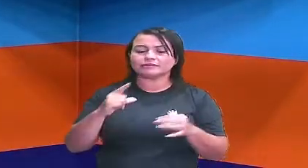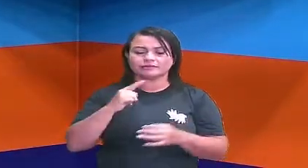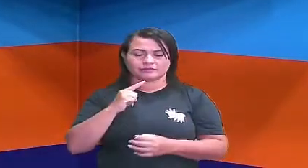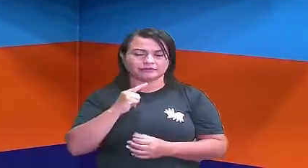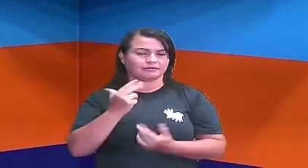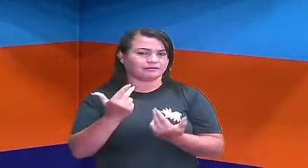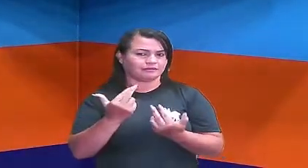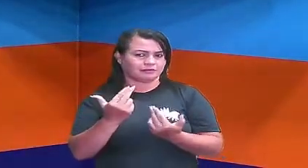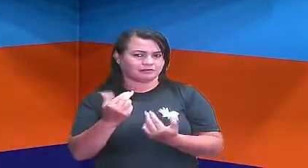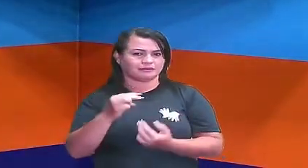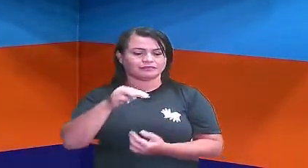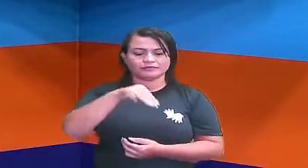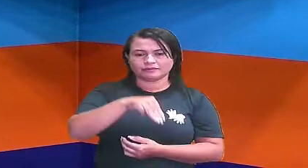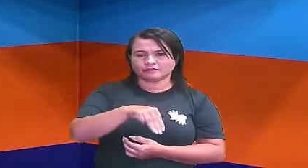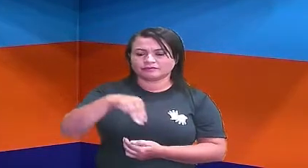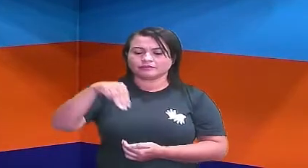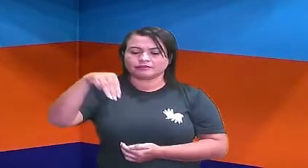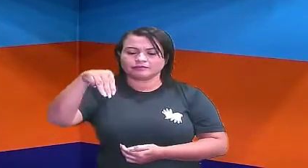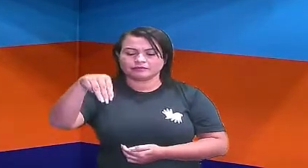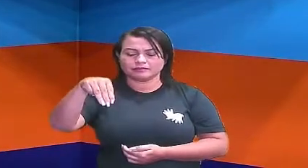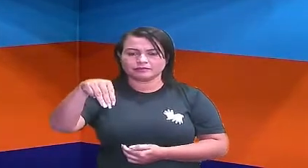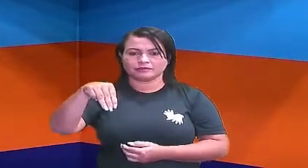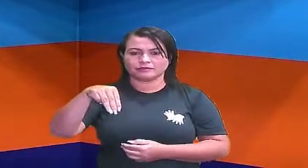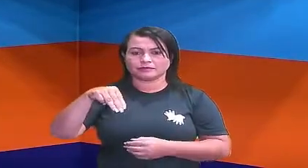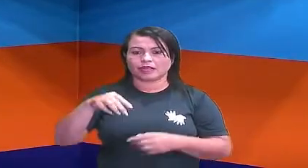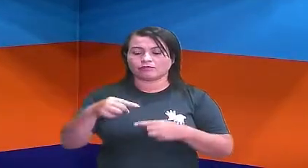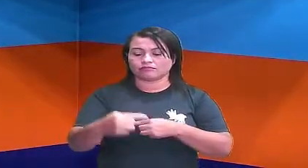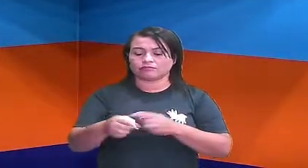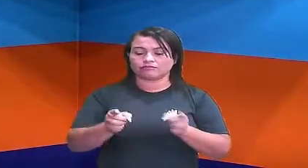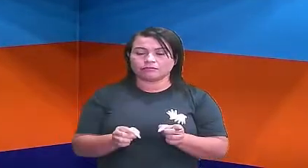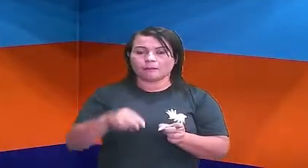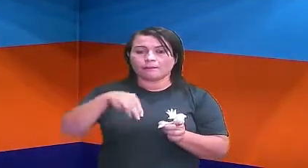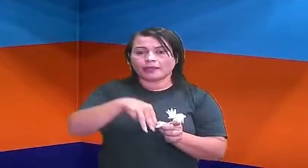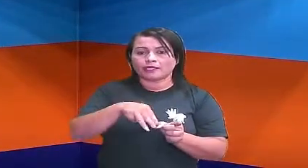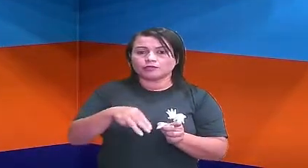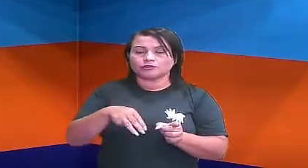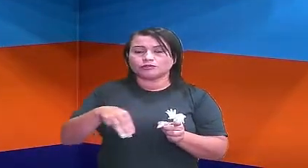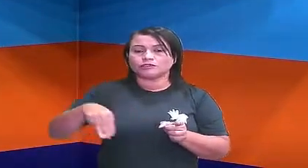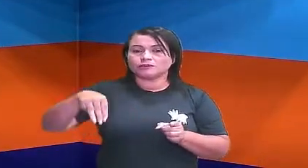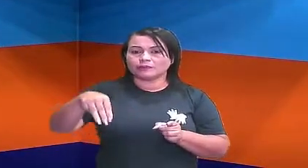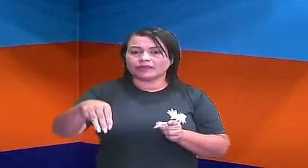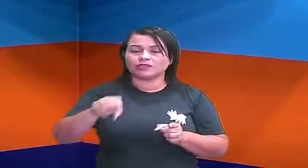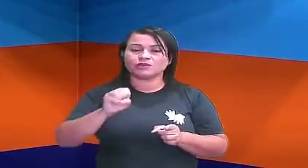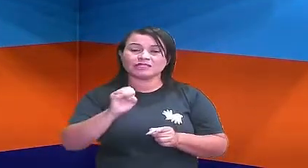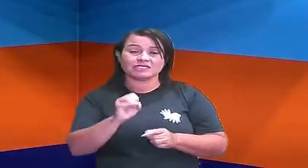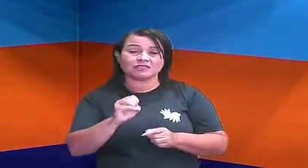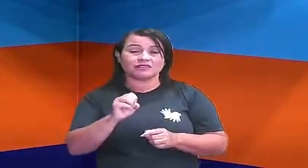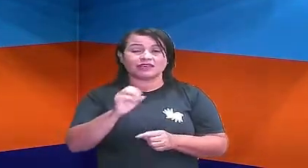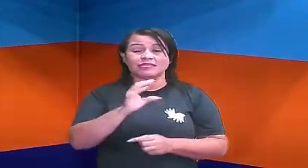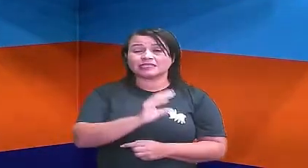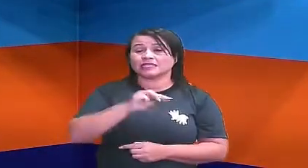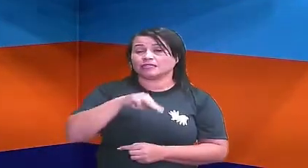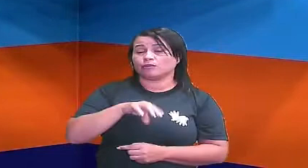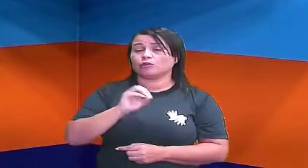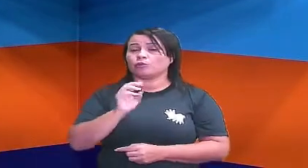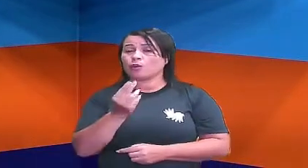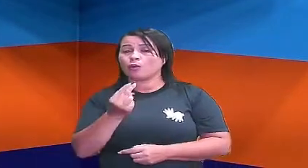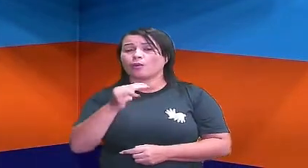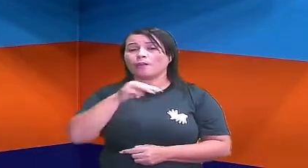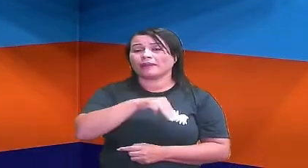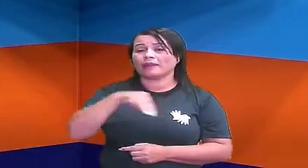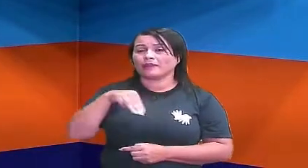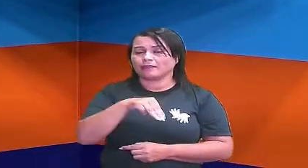e metro. Se uma tiver em centímetros e a outra em milímetro, tem que transformar ou para milímetros ou para